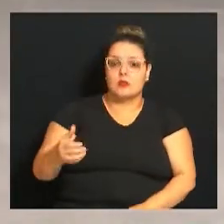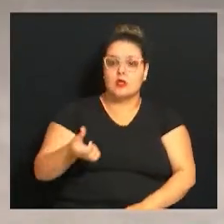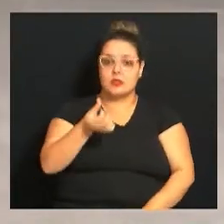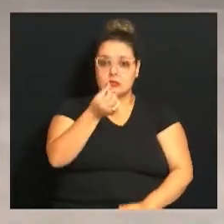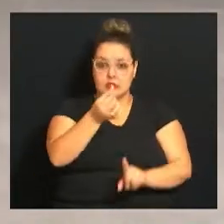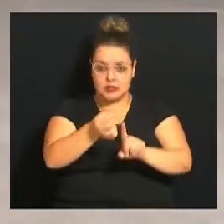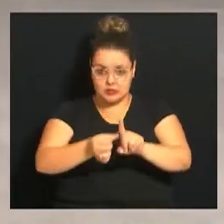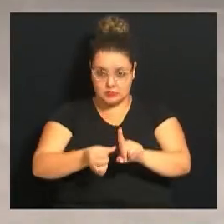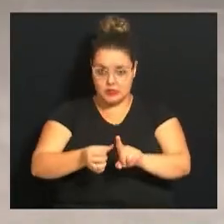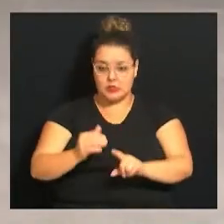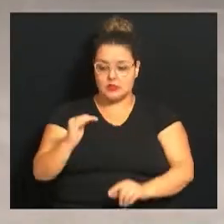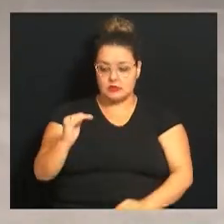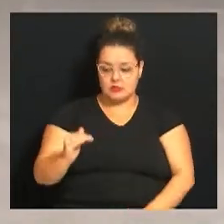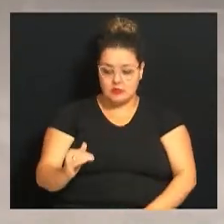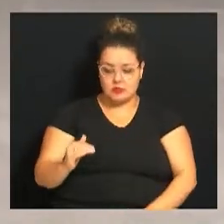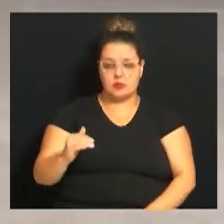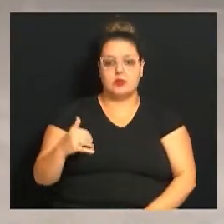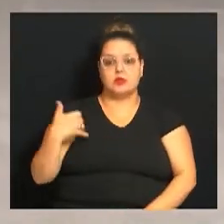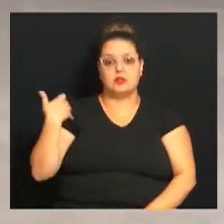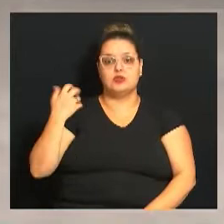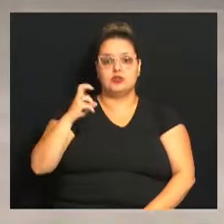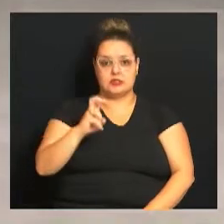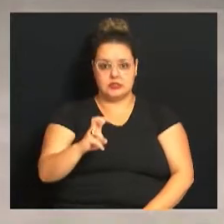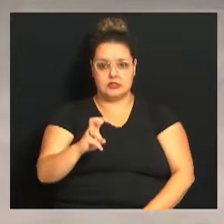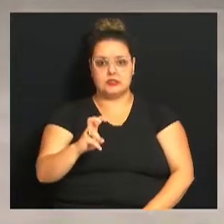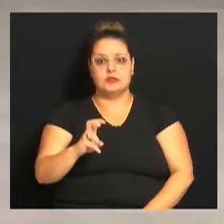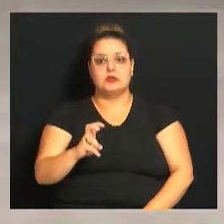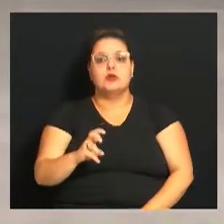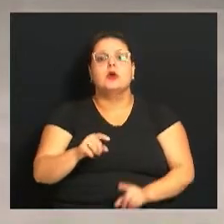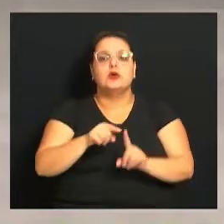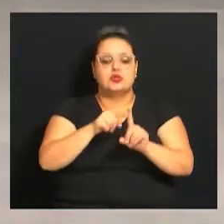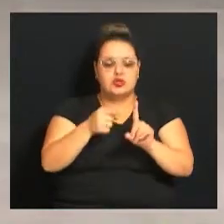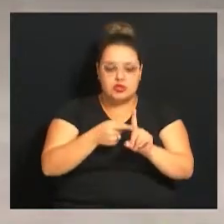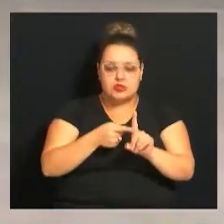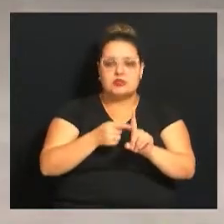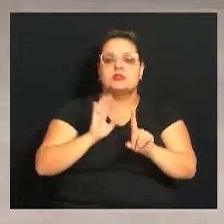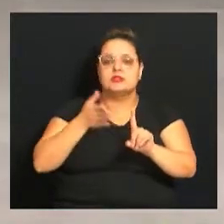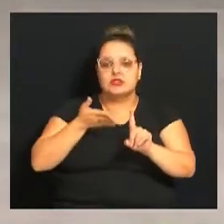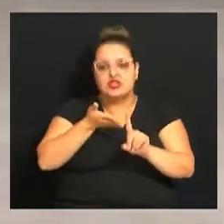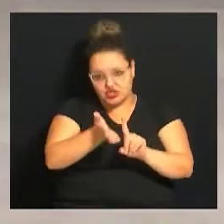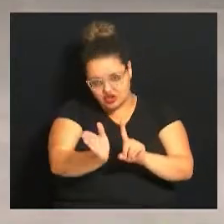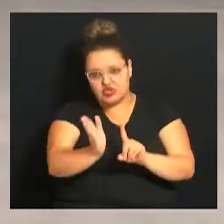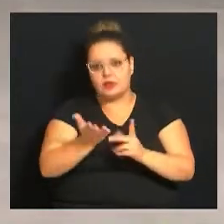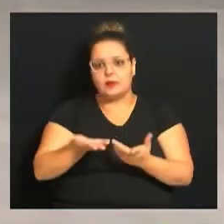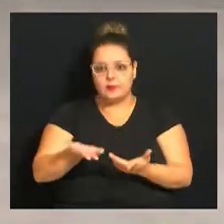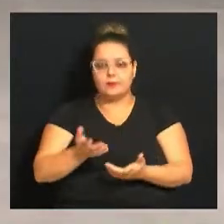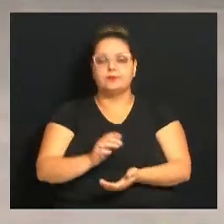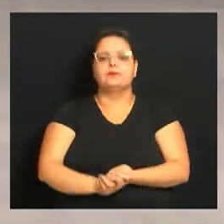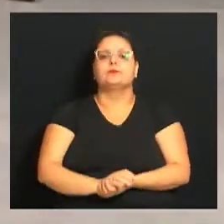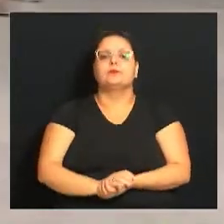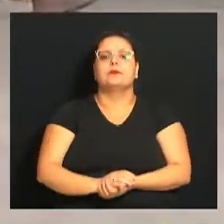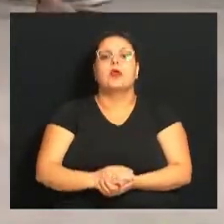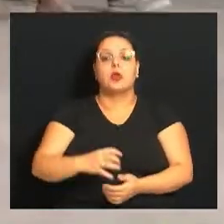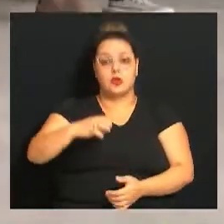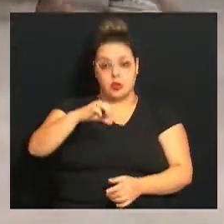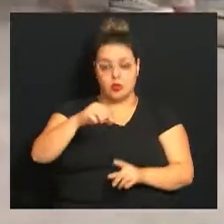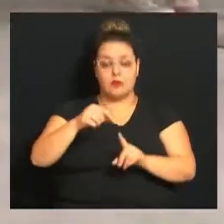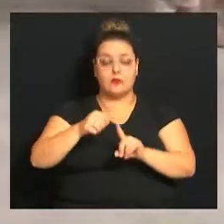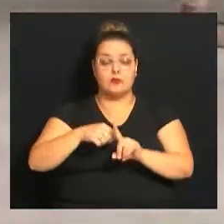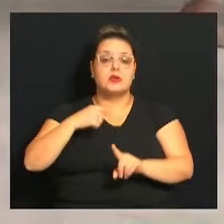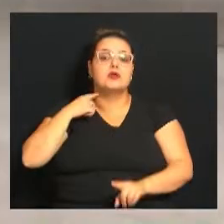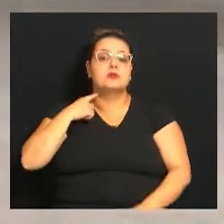e menores de 5 anos, gestantes e puérperas. A partir do dia 9 de maio, a gente amplia para mais um novo grupo que vai